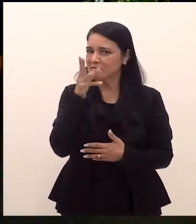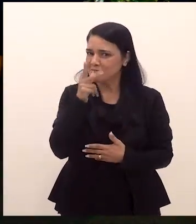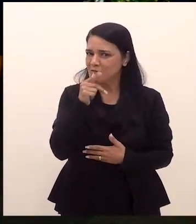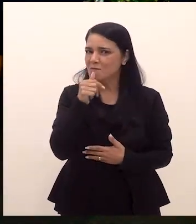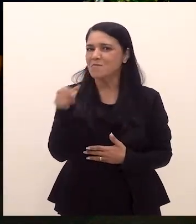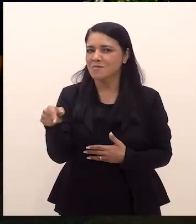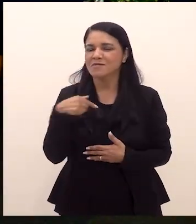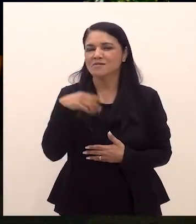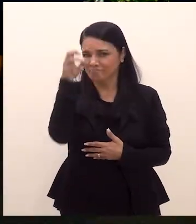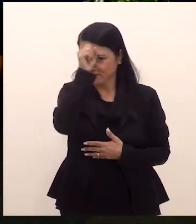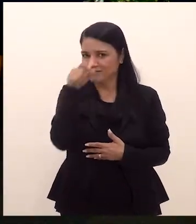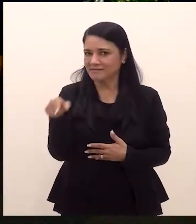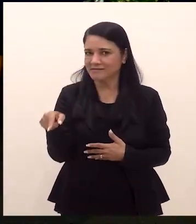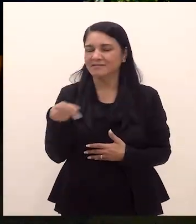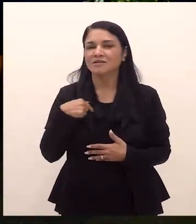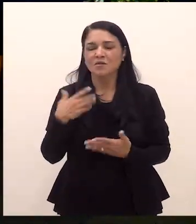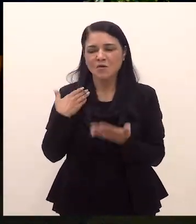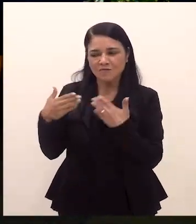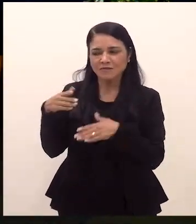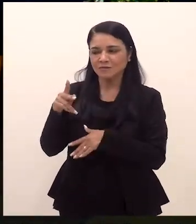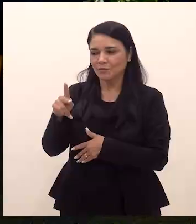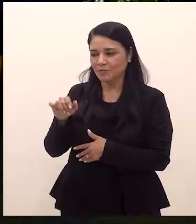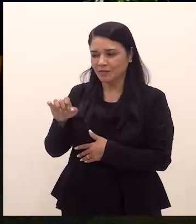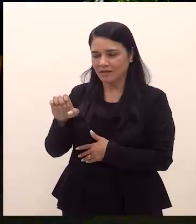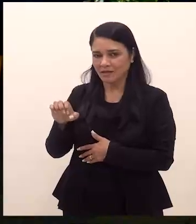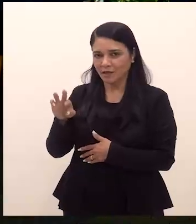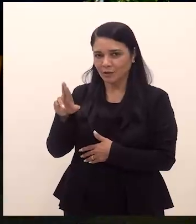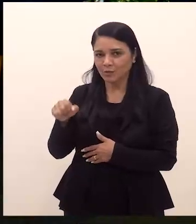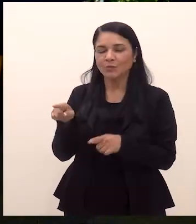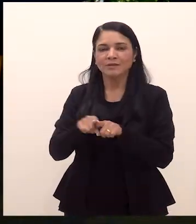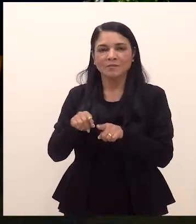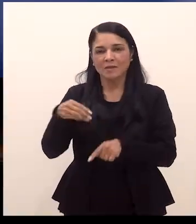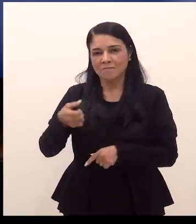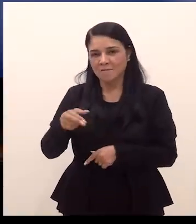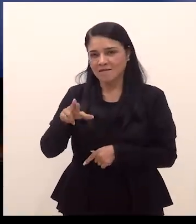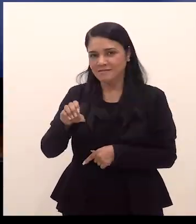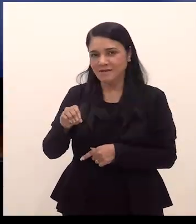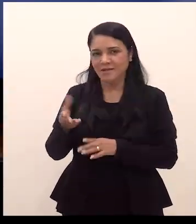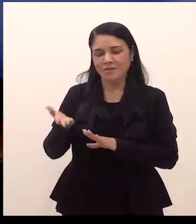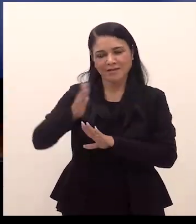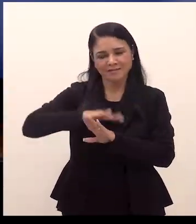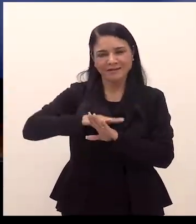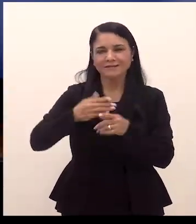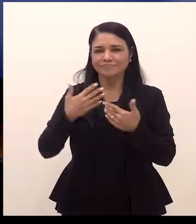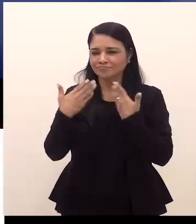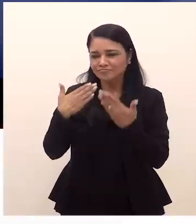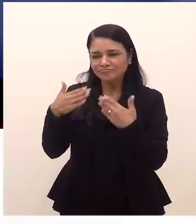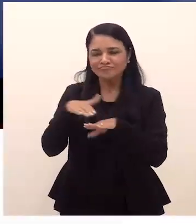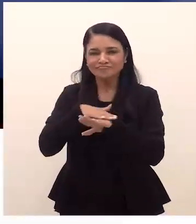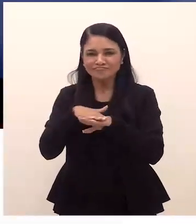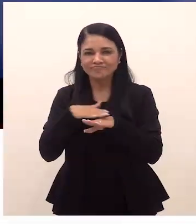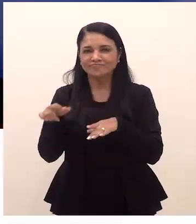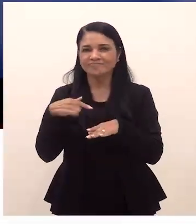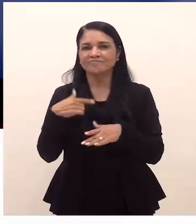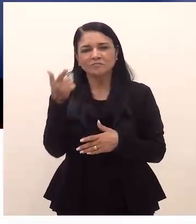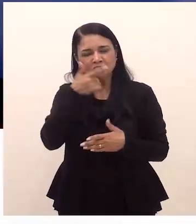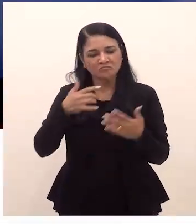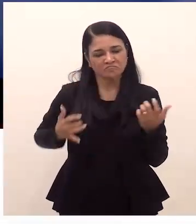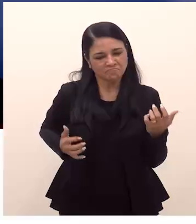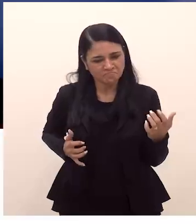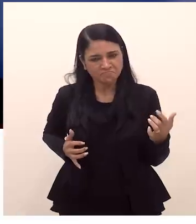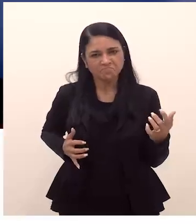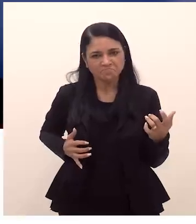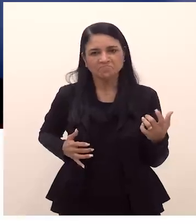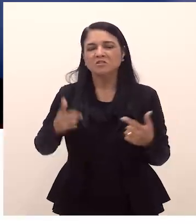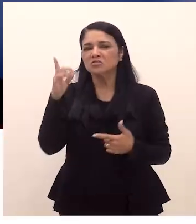certeza. Demora um pouquinho, viu? Eu estava conversando lá com o Pietro e com o meu xará Marcelo no camarim. Uhum. E para